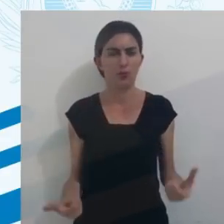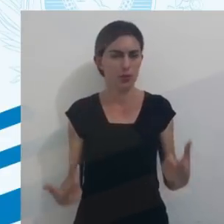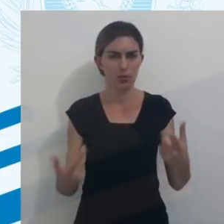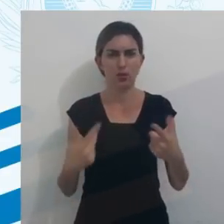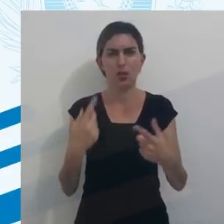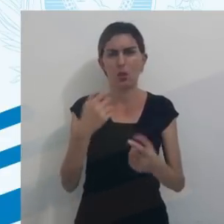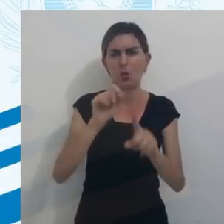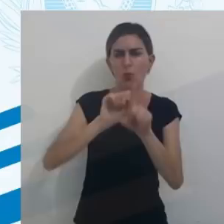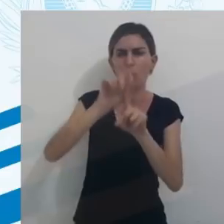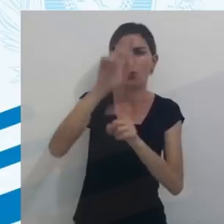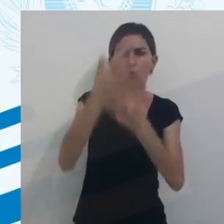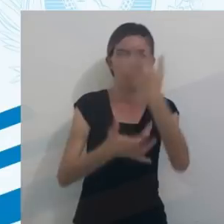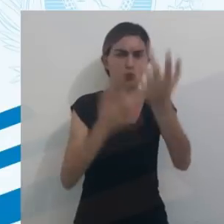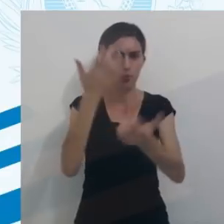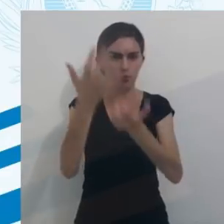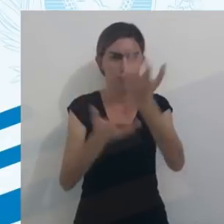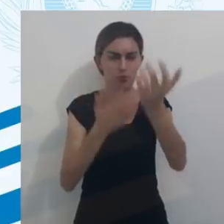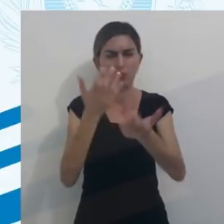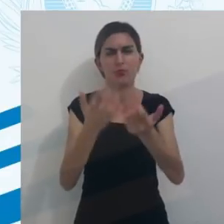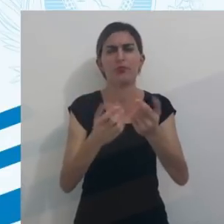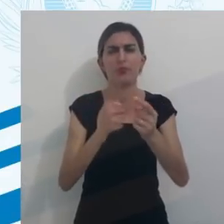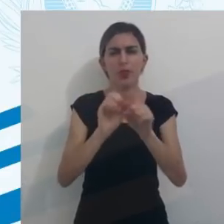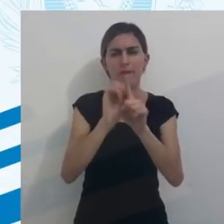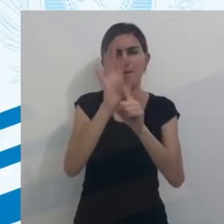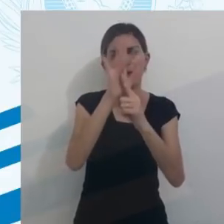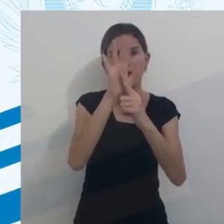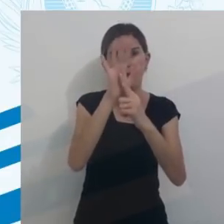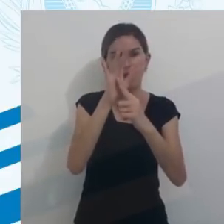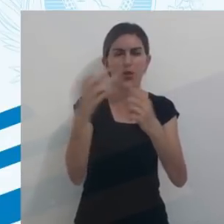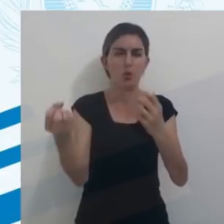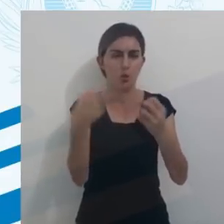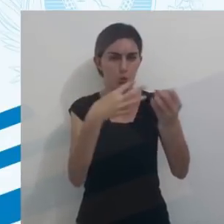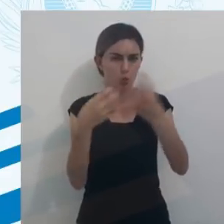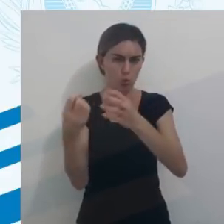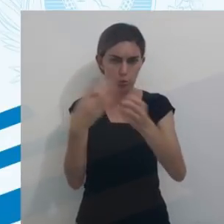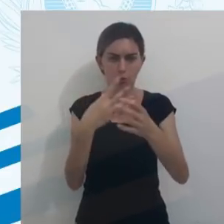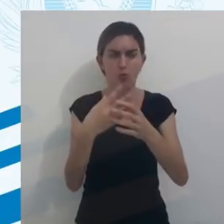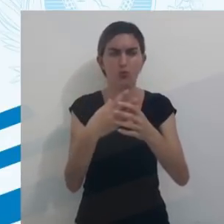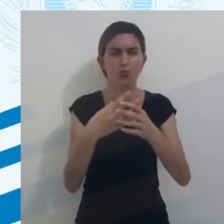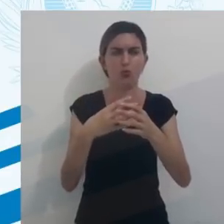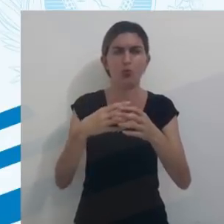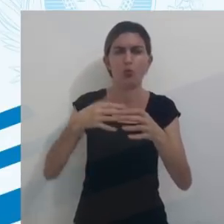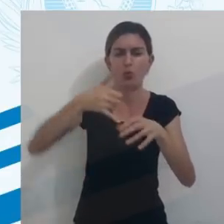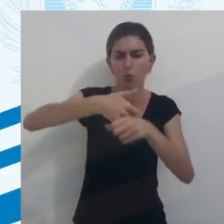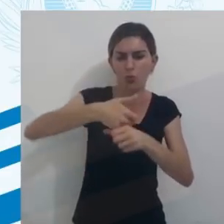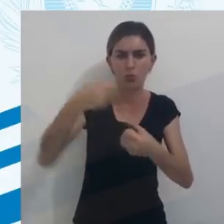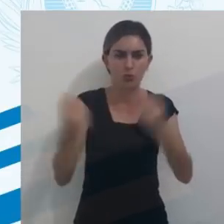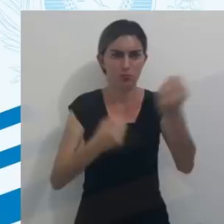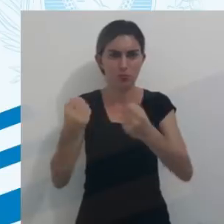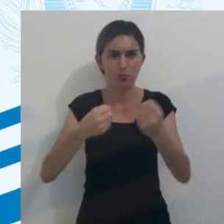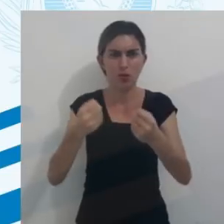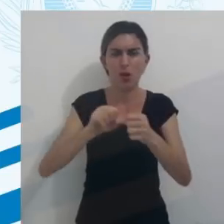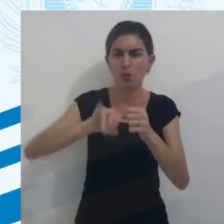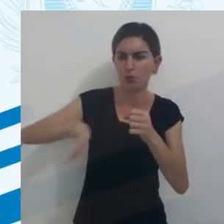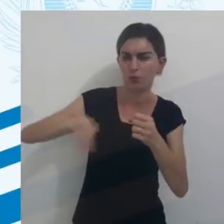A queima de uma vela vai surgir um novo produto, a combustão da gasolina e a chama de